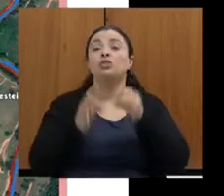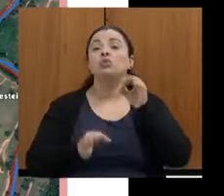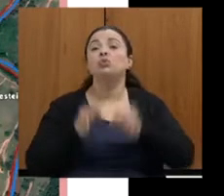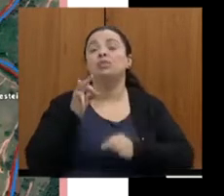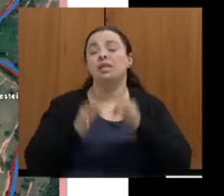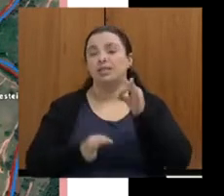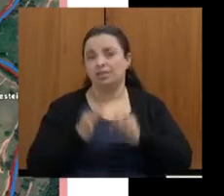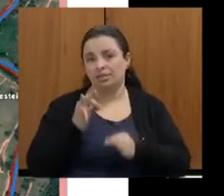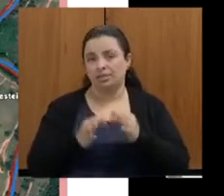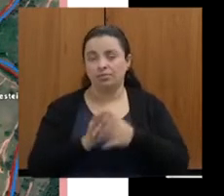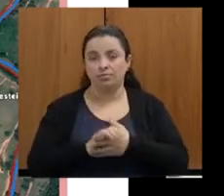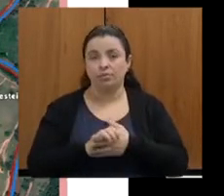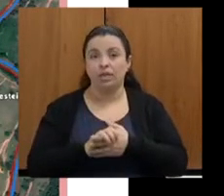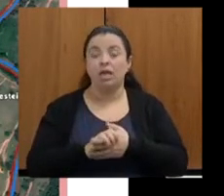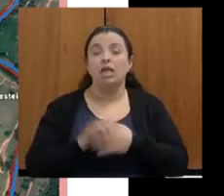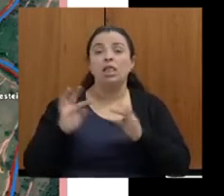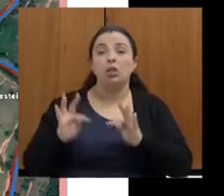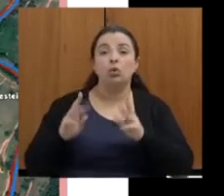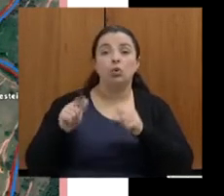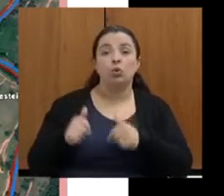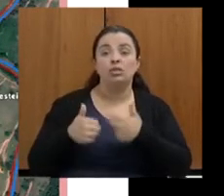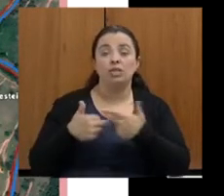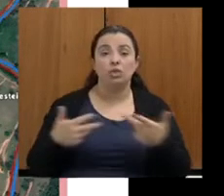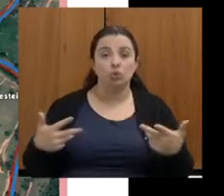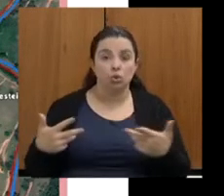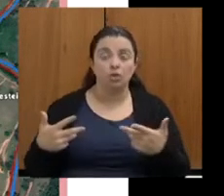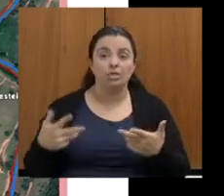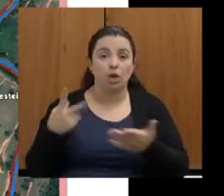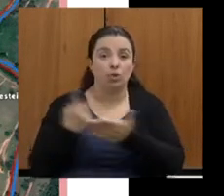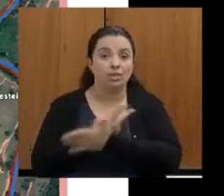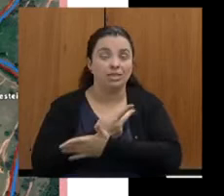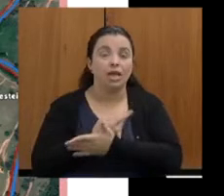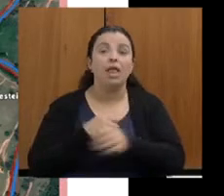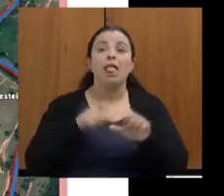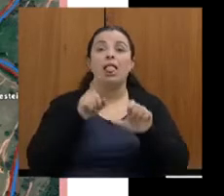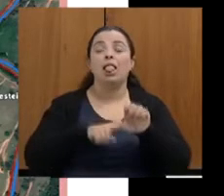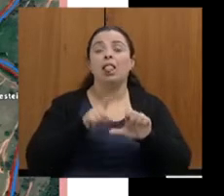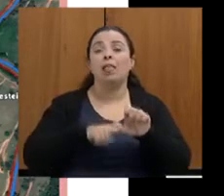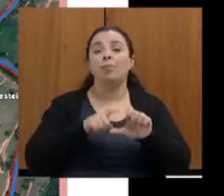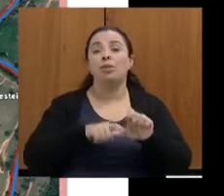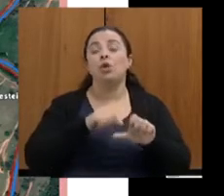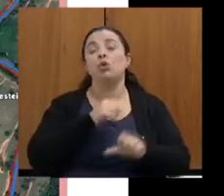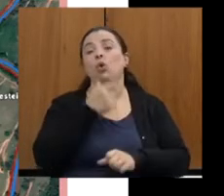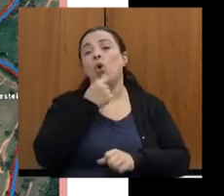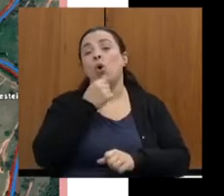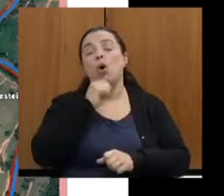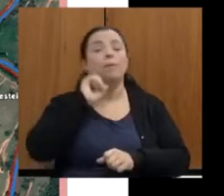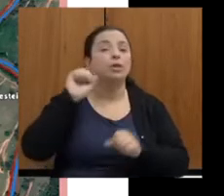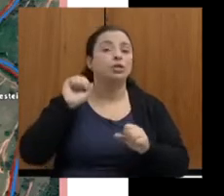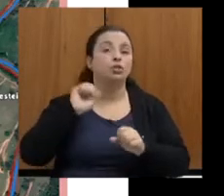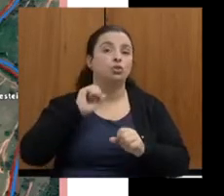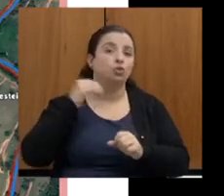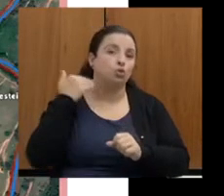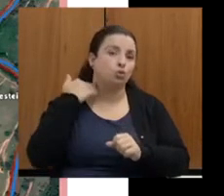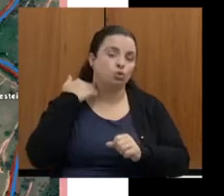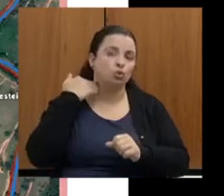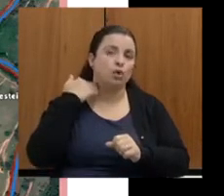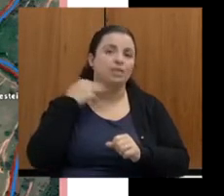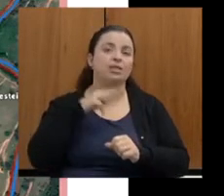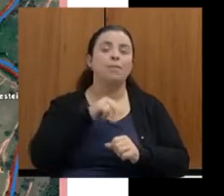seja qualquer coisa que acontecer com ele para diante dependeria da decisão do juiz Mário da 12ª vara a partir do eixo 3 né